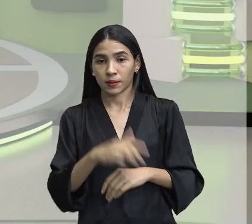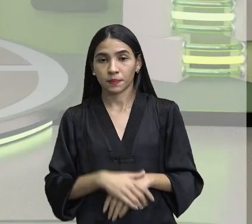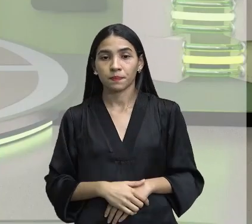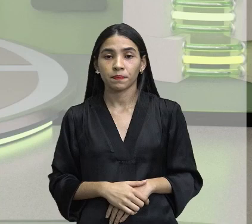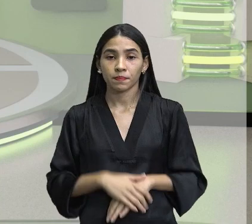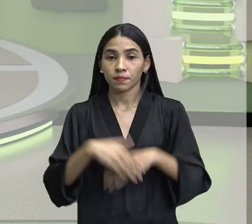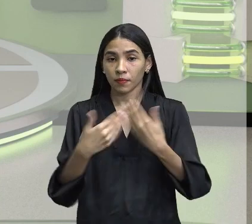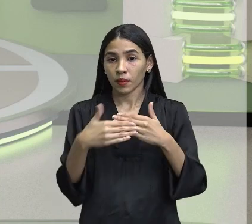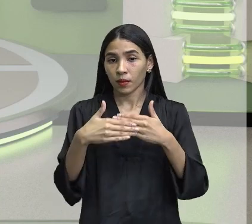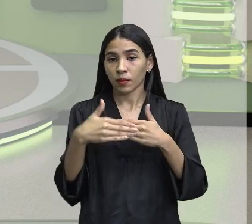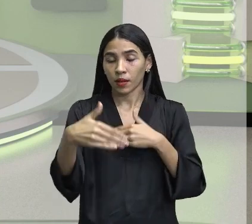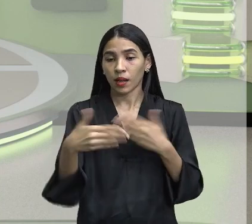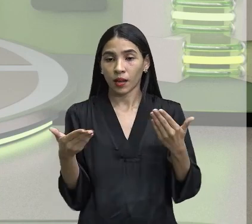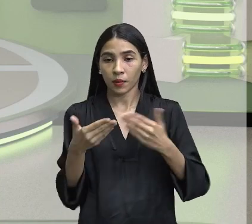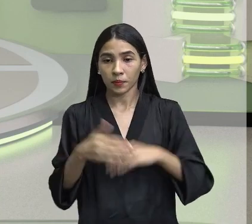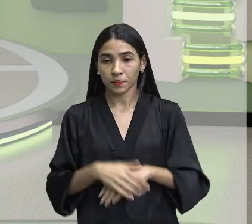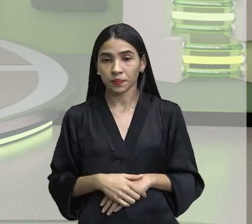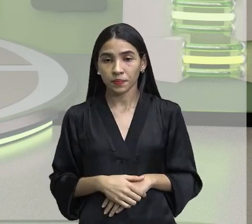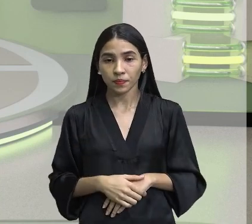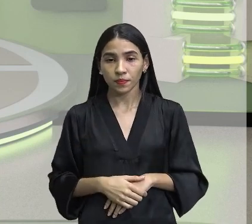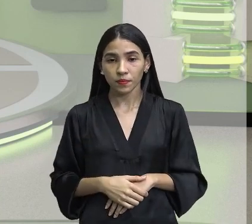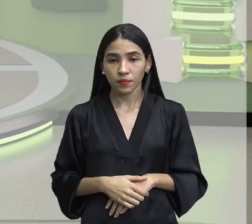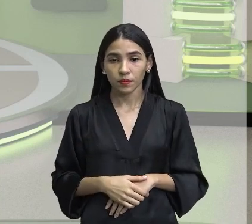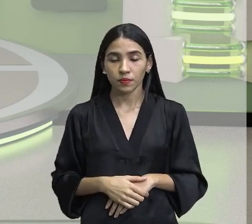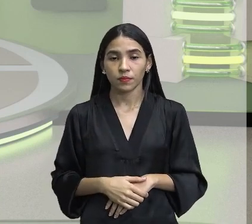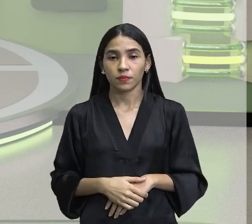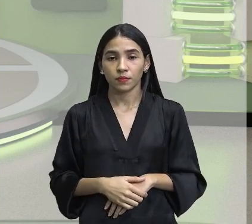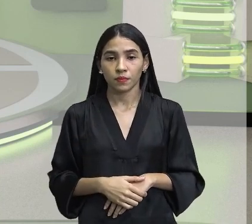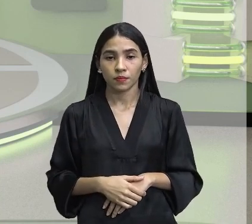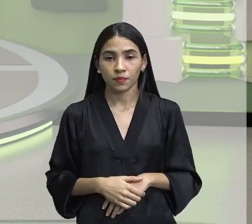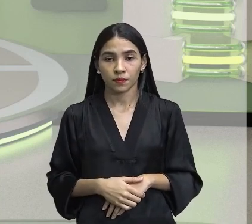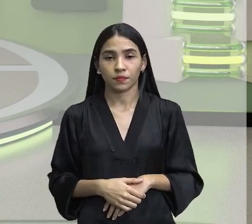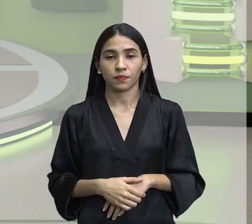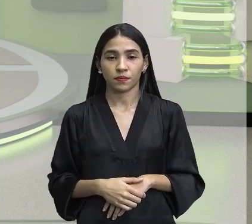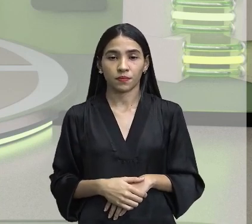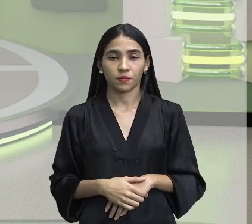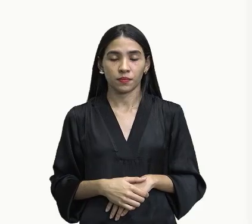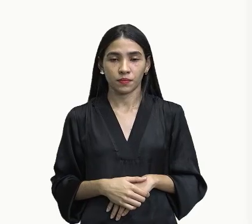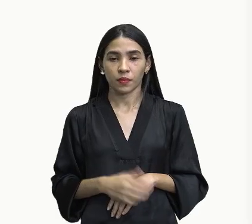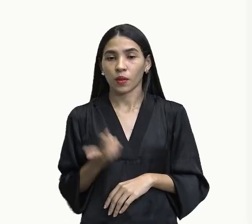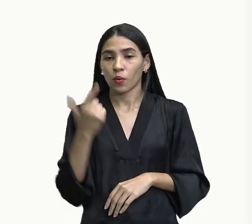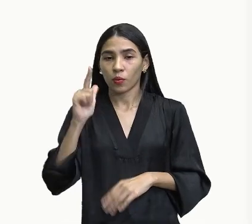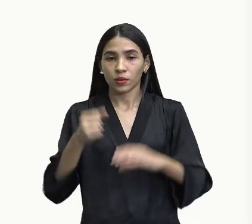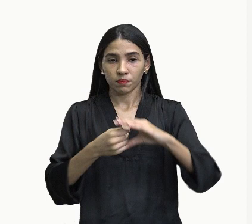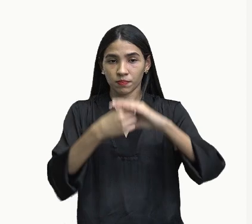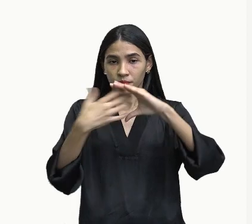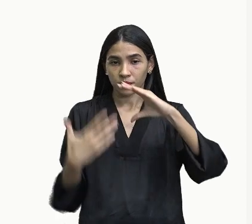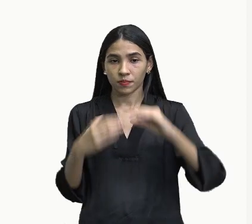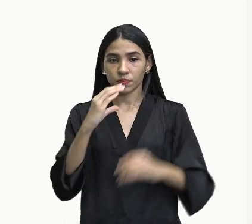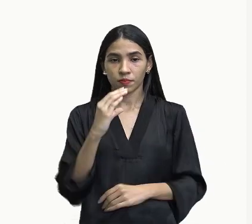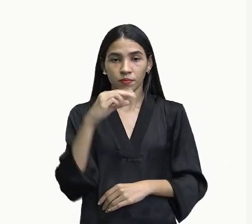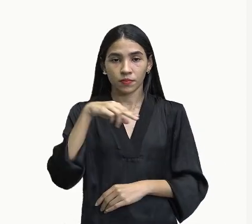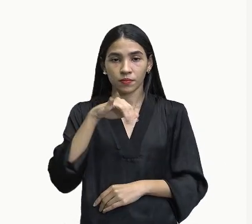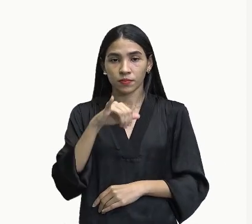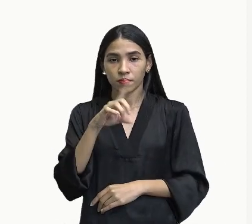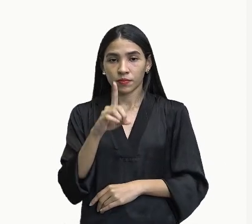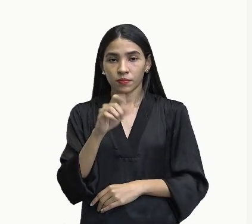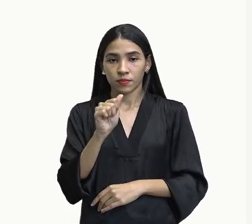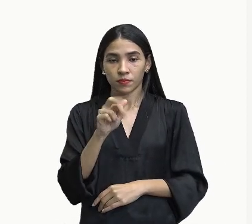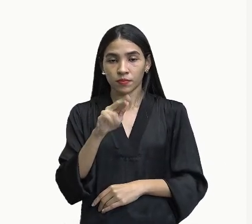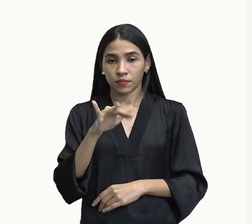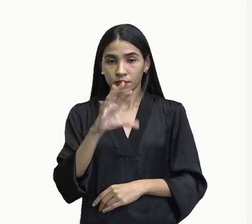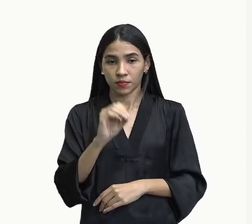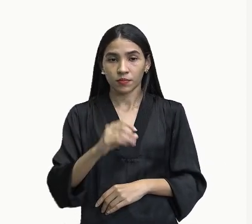dar continuidade, vamos ver aí um pouquinho sobre outras características dos quinidários.